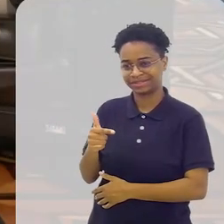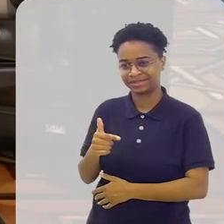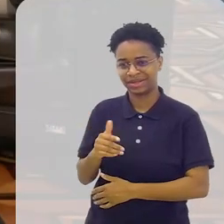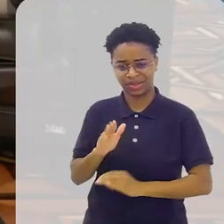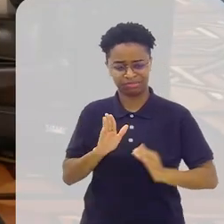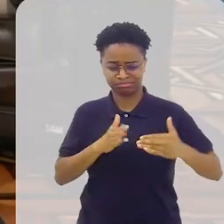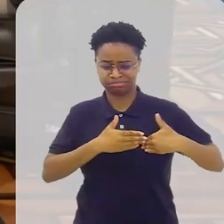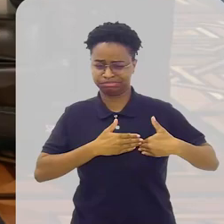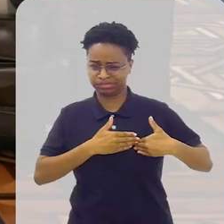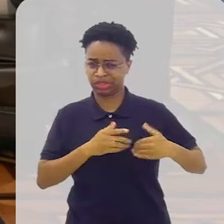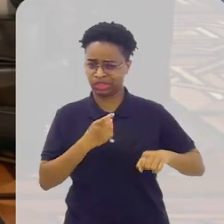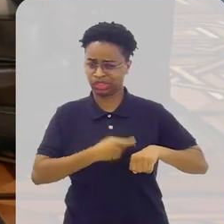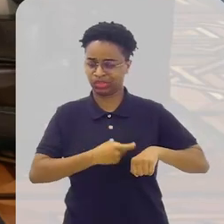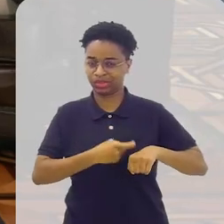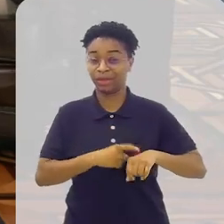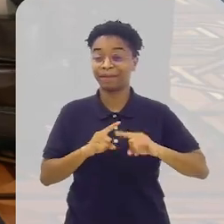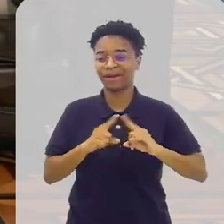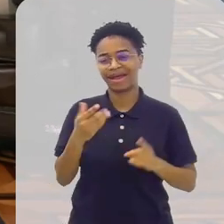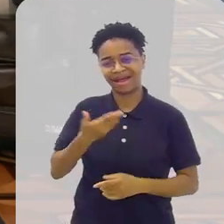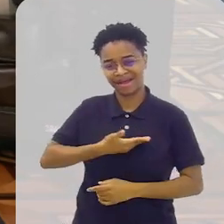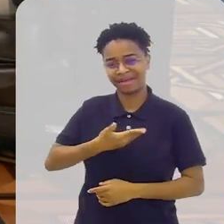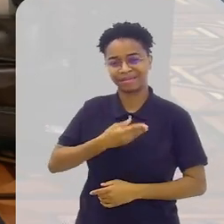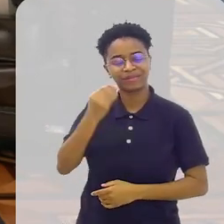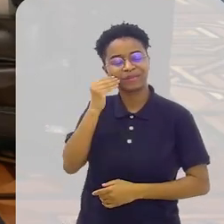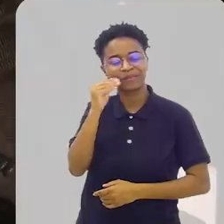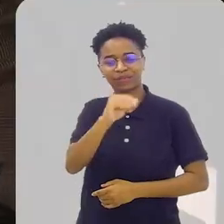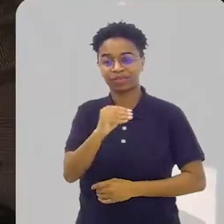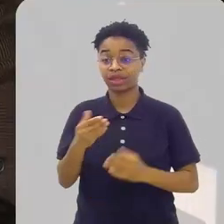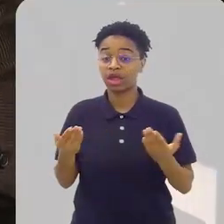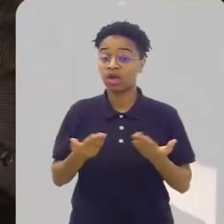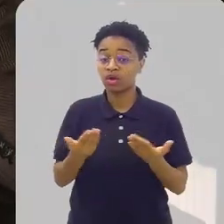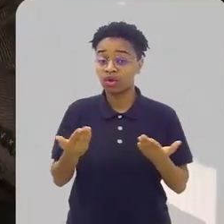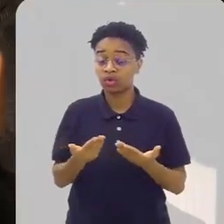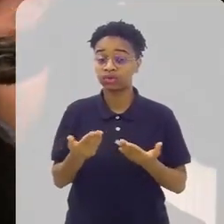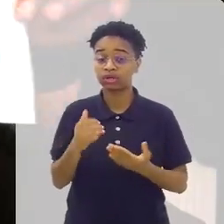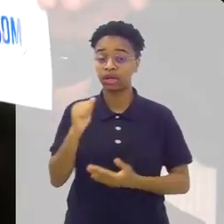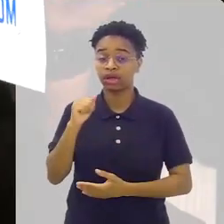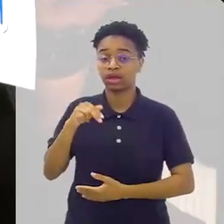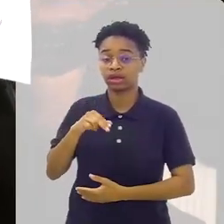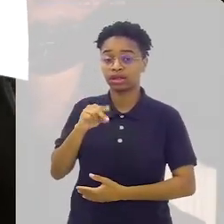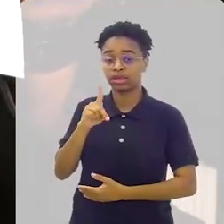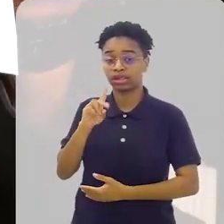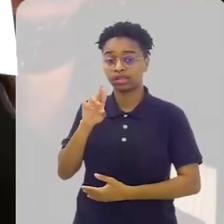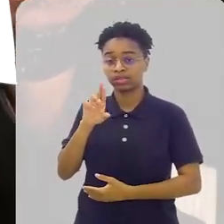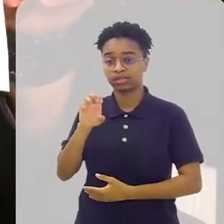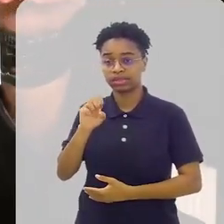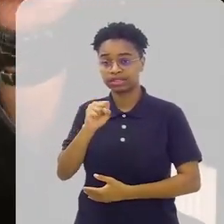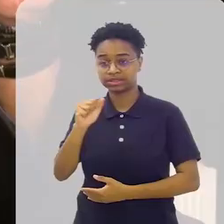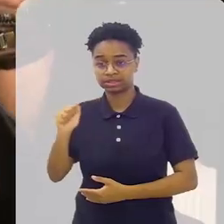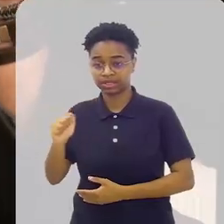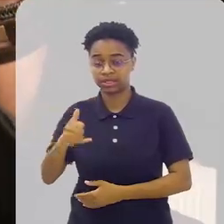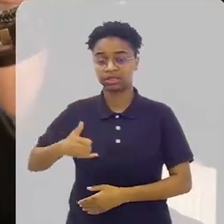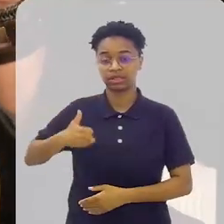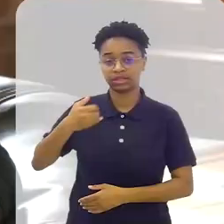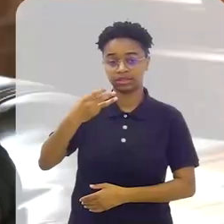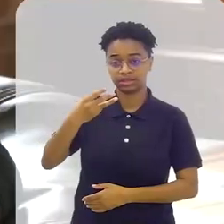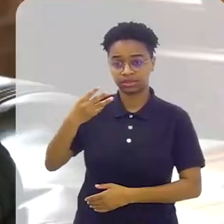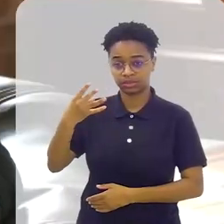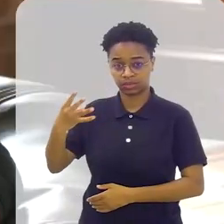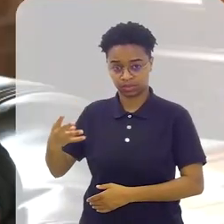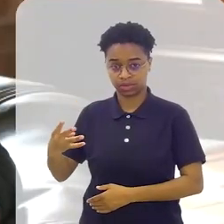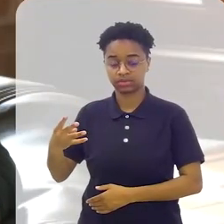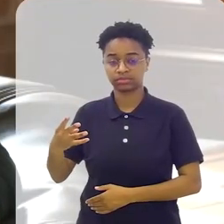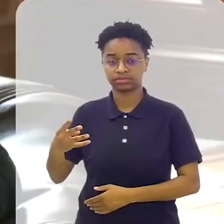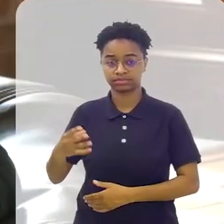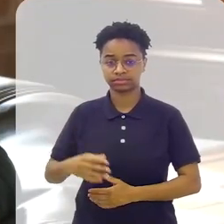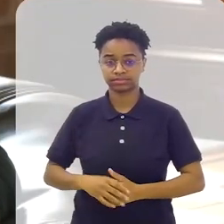não pão dura coração fechado dela né mas é uma grande amiga um beijo no seu coração bem hoje é Andressa Marques Ela